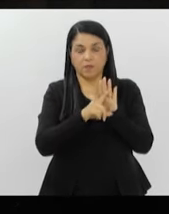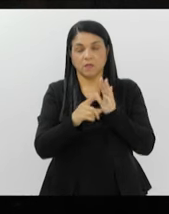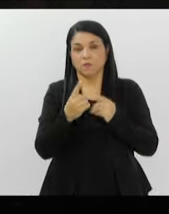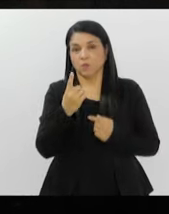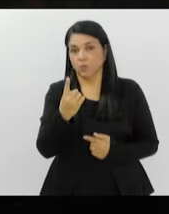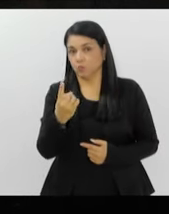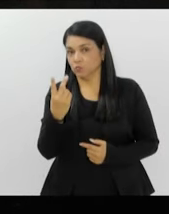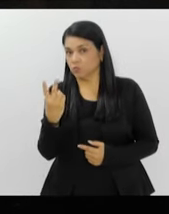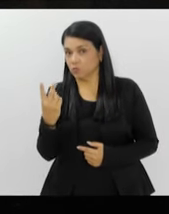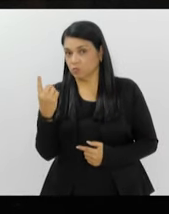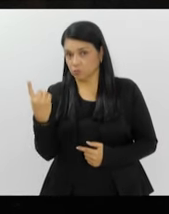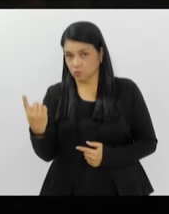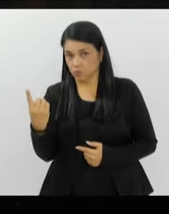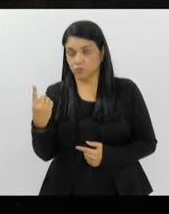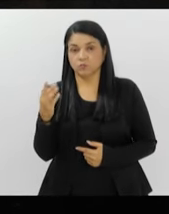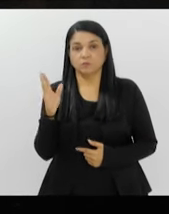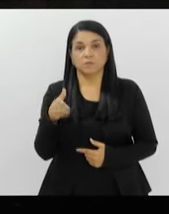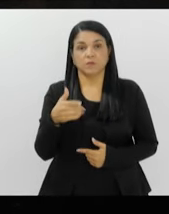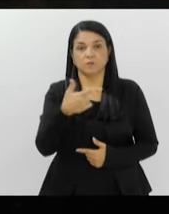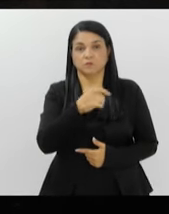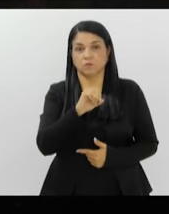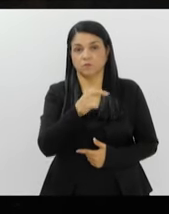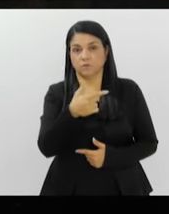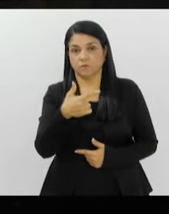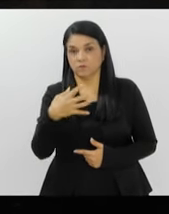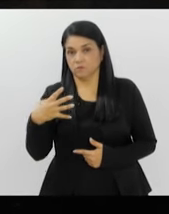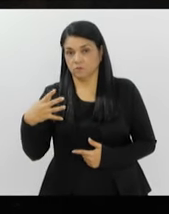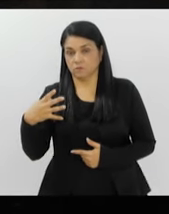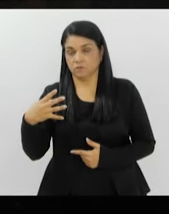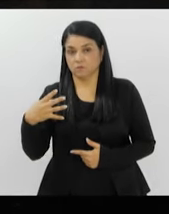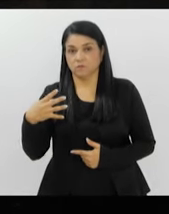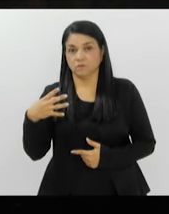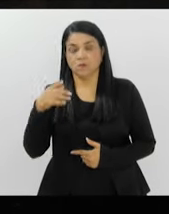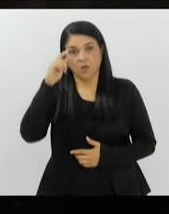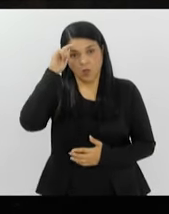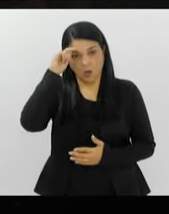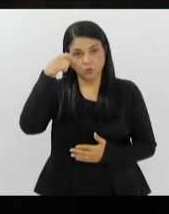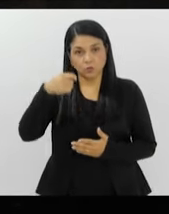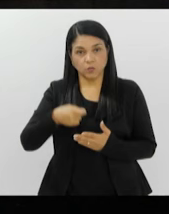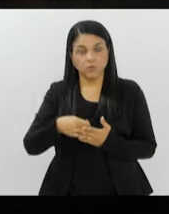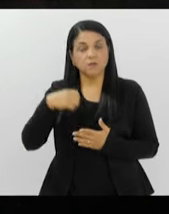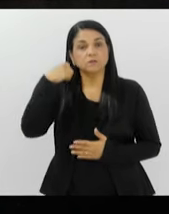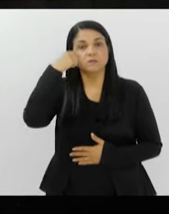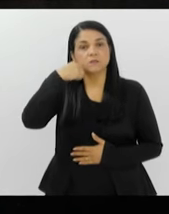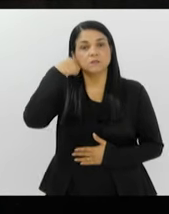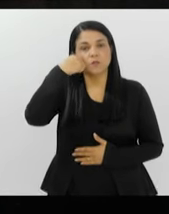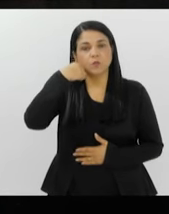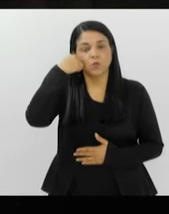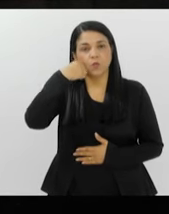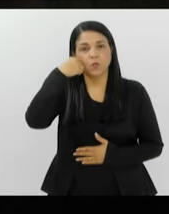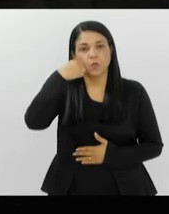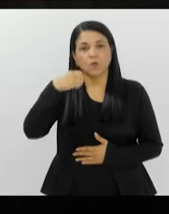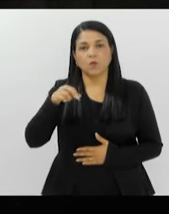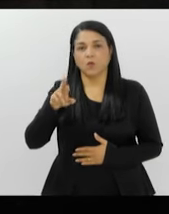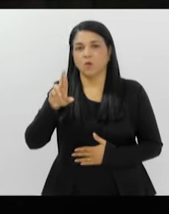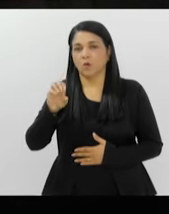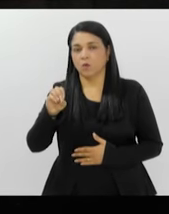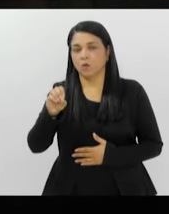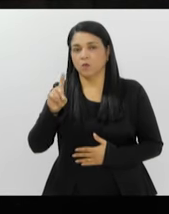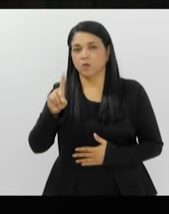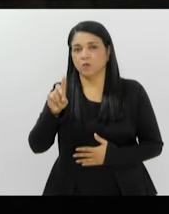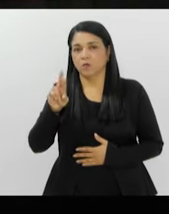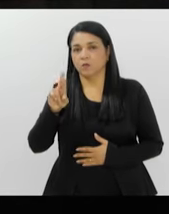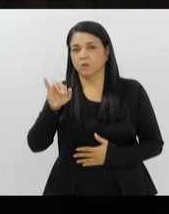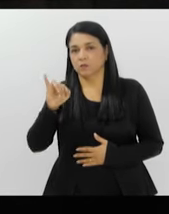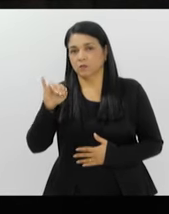121 de 2024 de autoria do Senador Rodrigo Pacheco